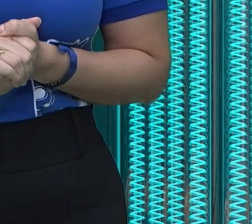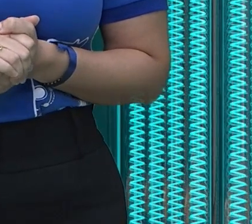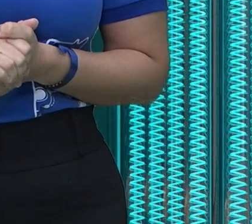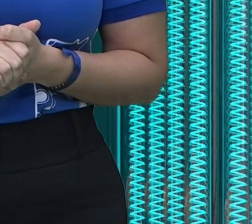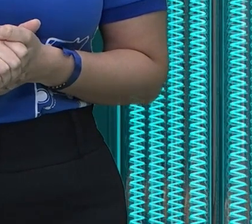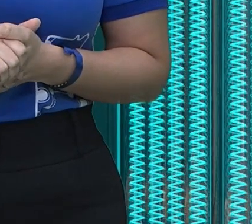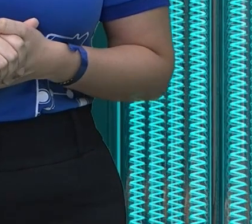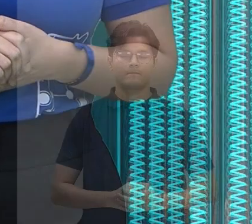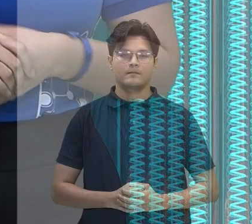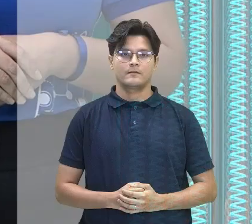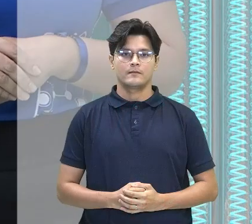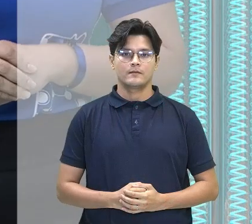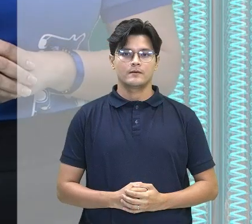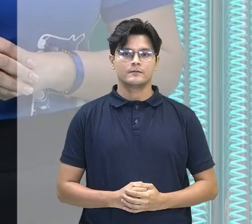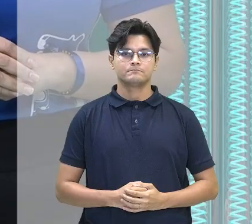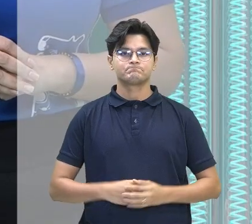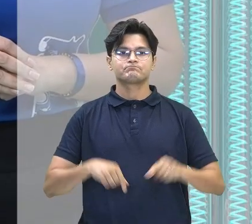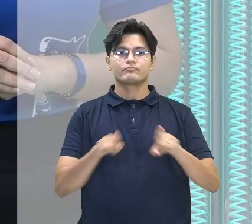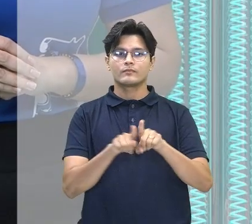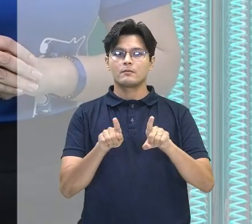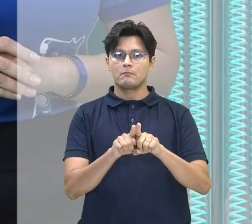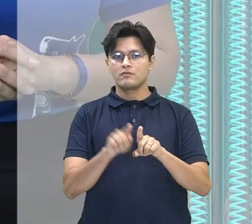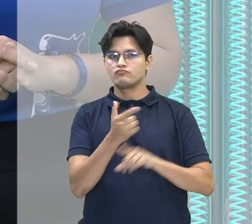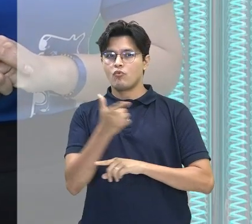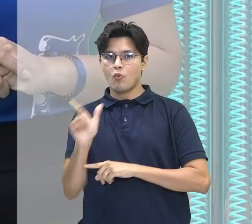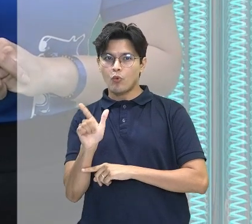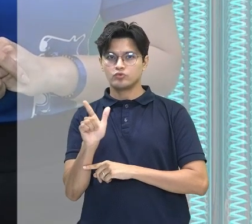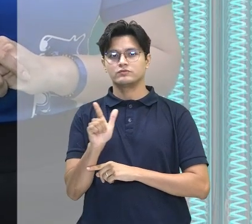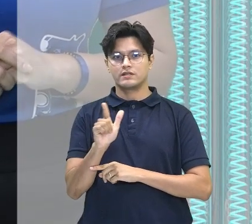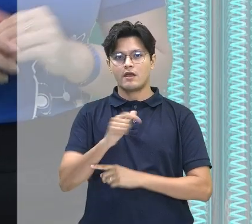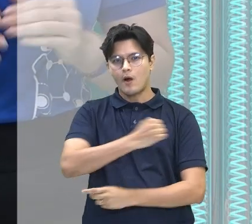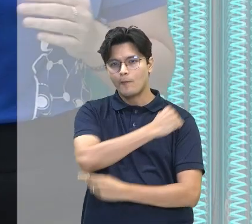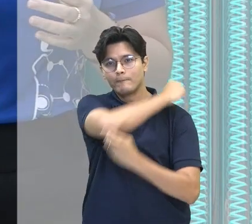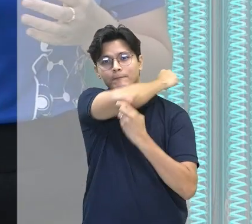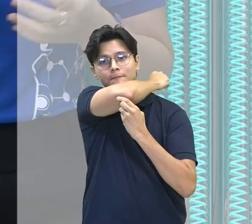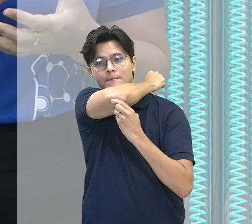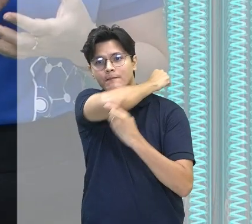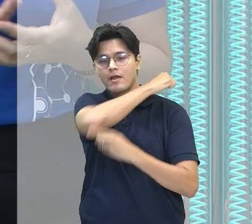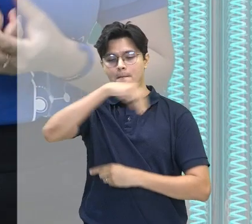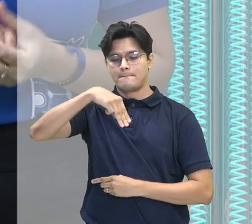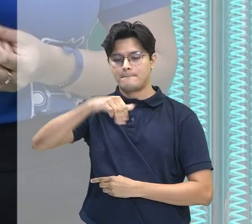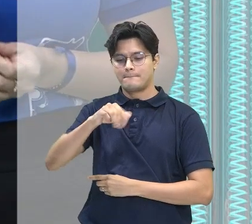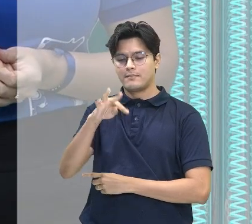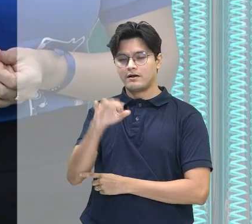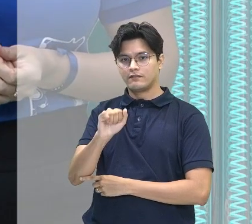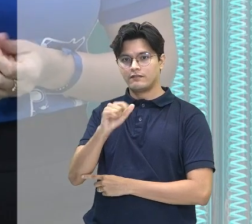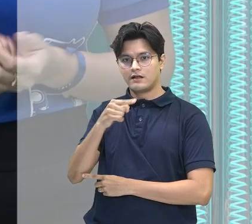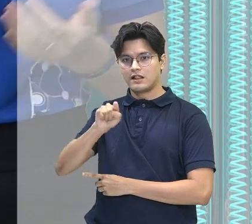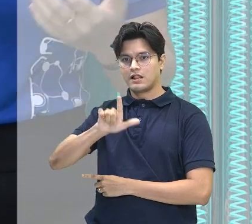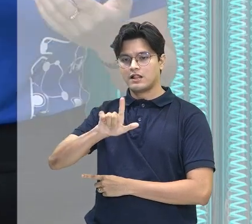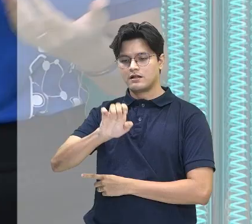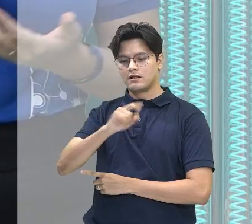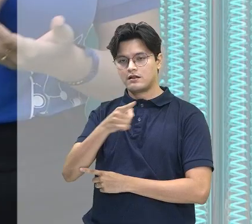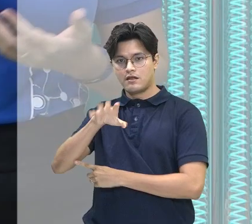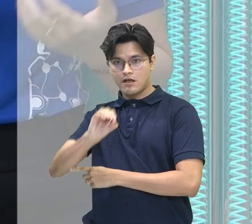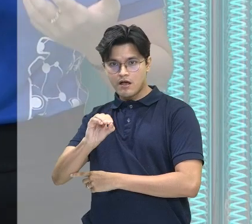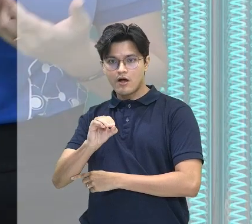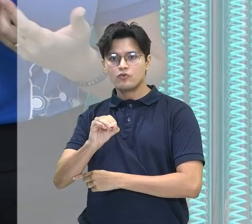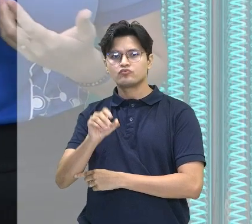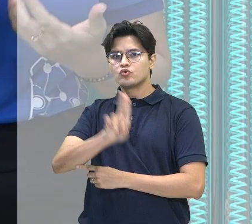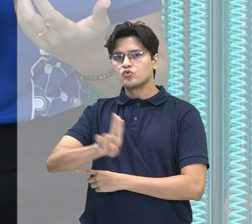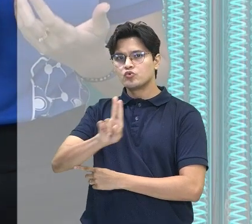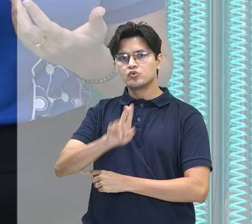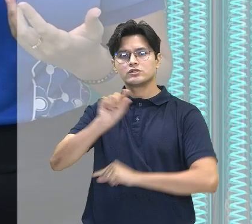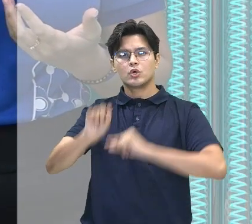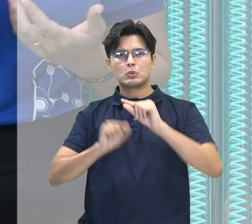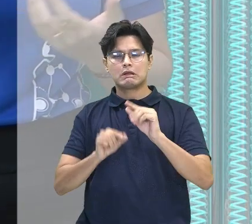adversário, ok? Temos também o mata-leão, que é uma técnica de estrangulamento, né, que vai fazer também com que